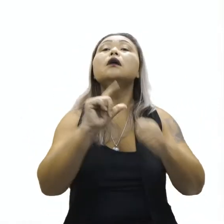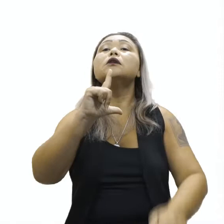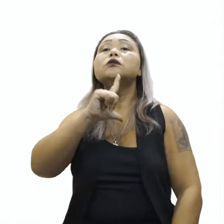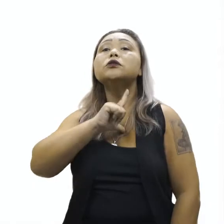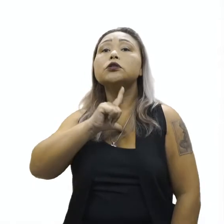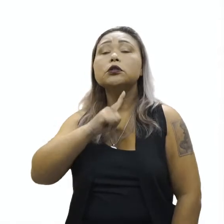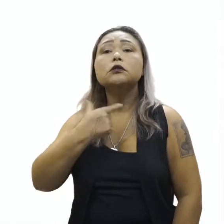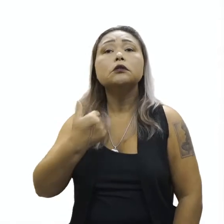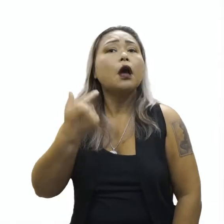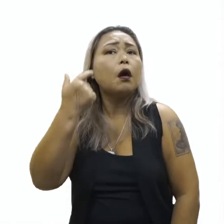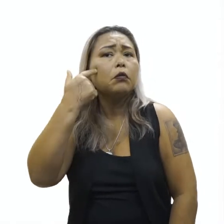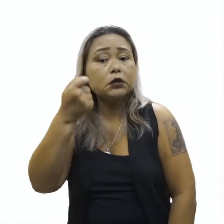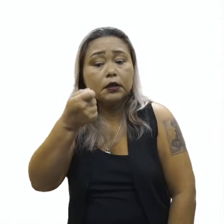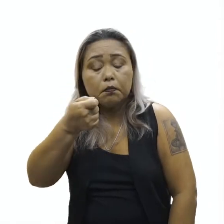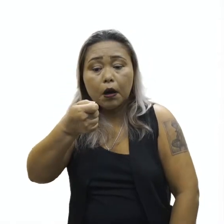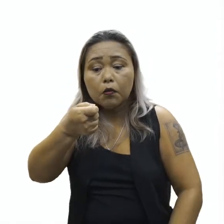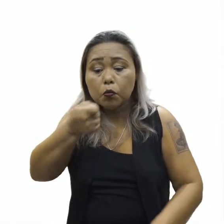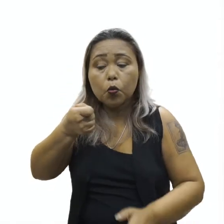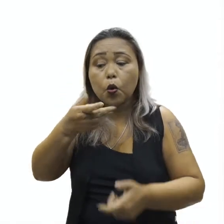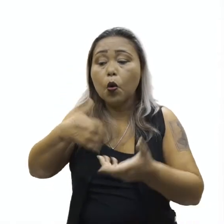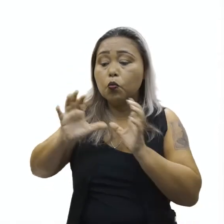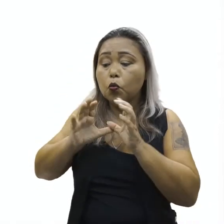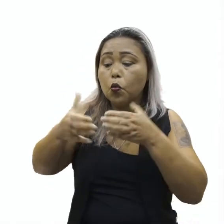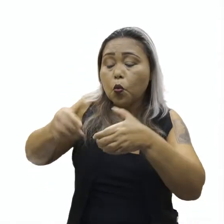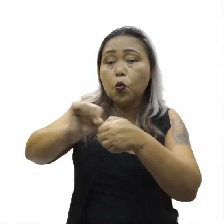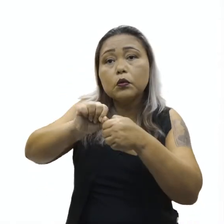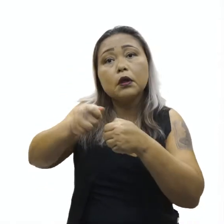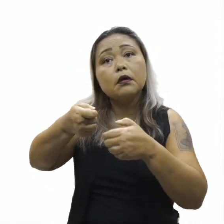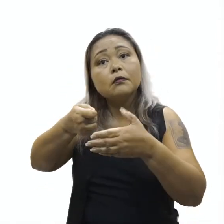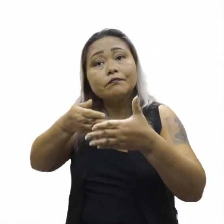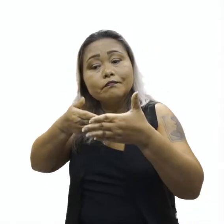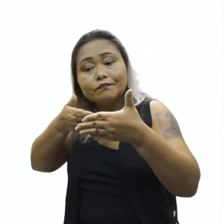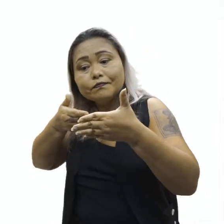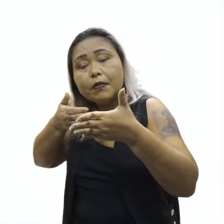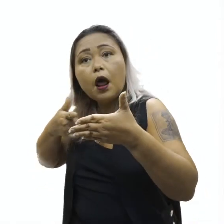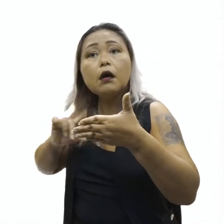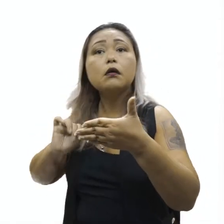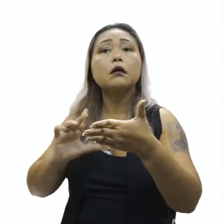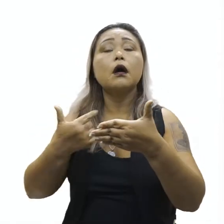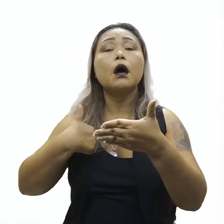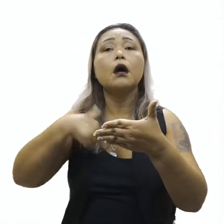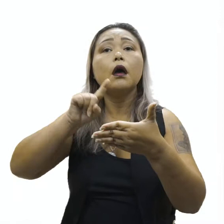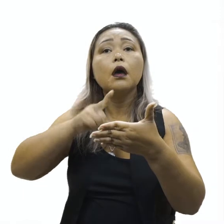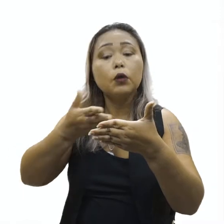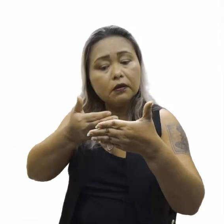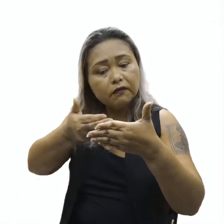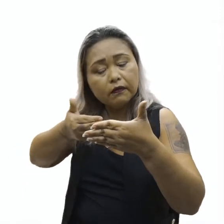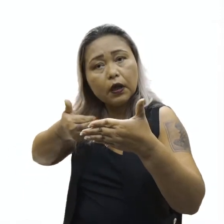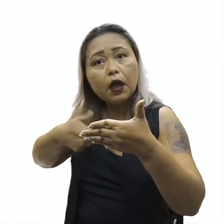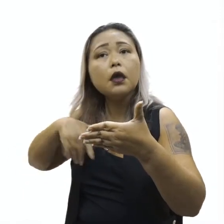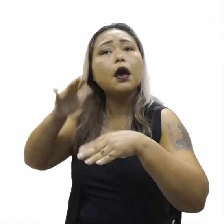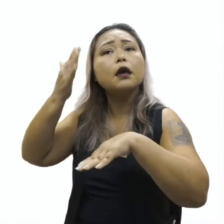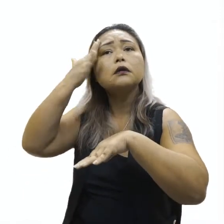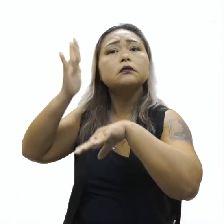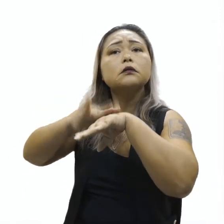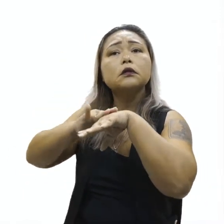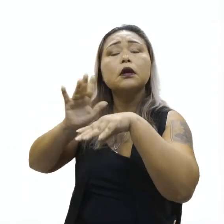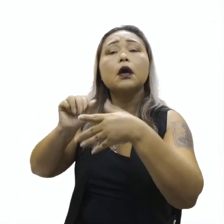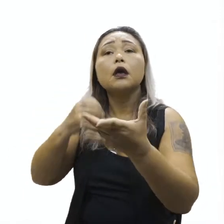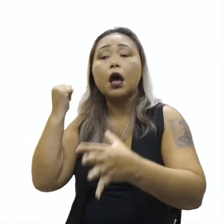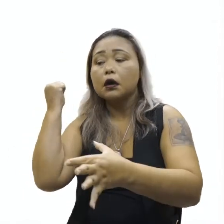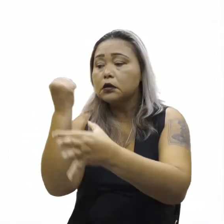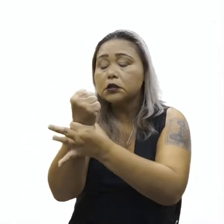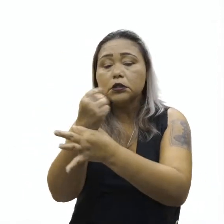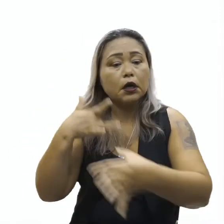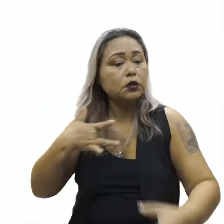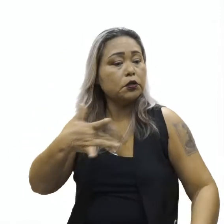freio coletivo para as pessoas não se matarem. Então, esse freio, essa ideia de garantir o